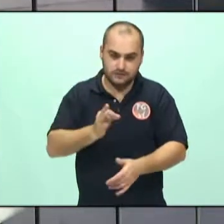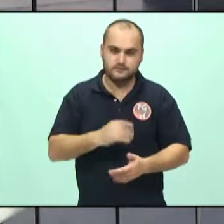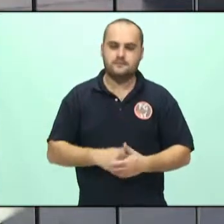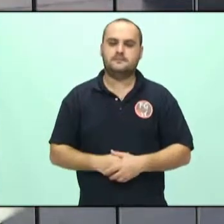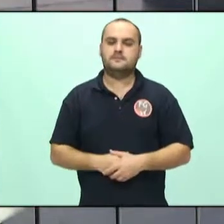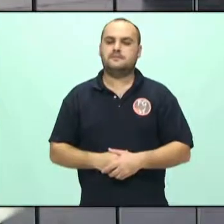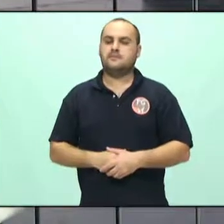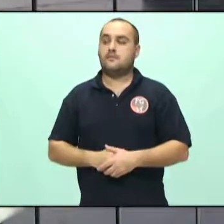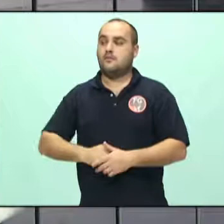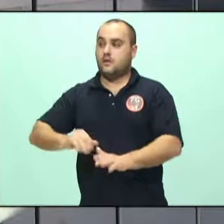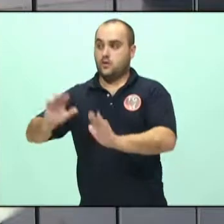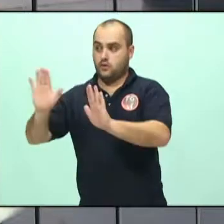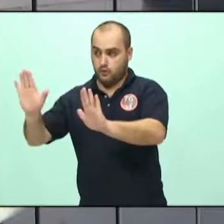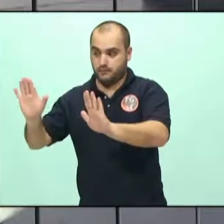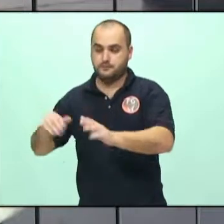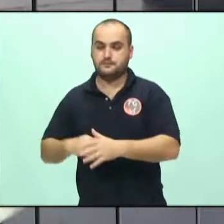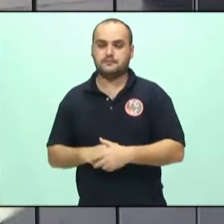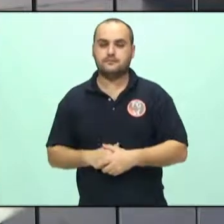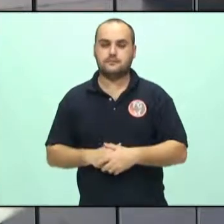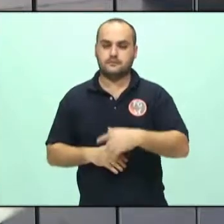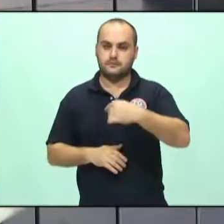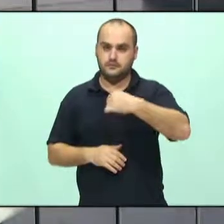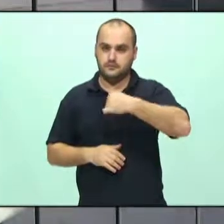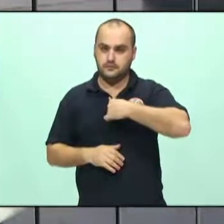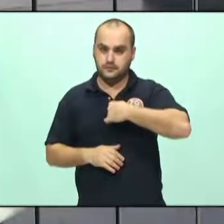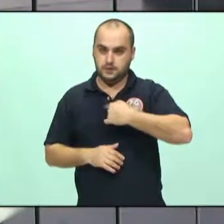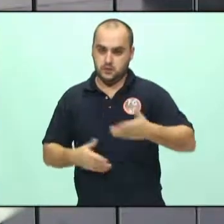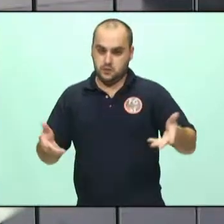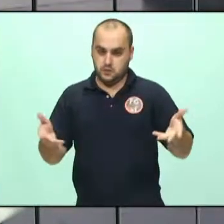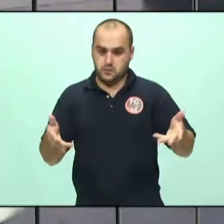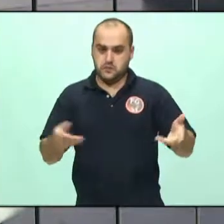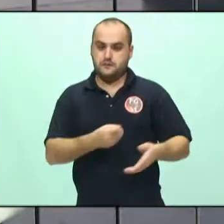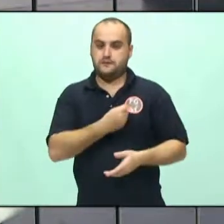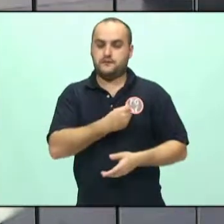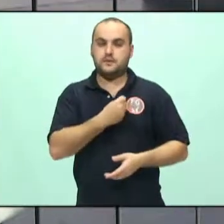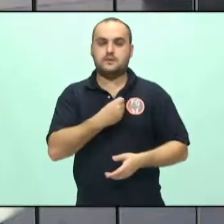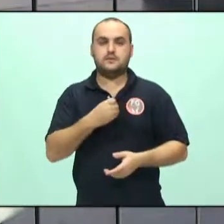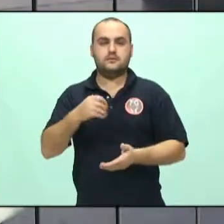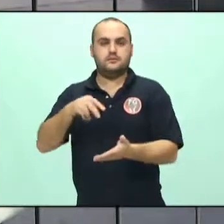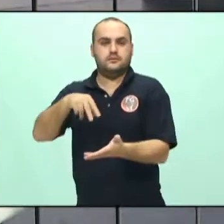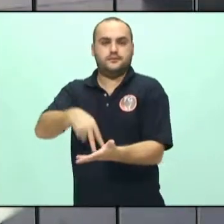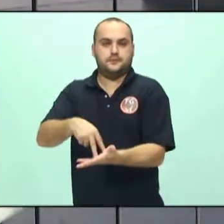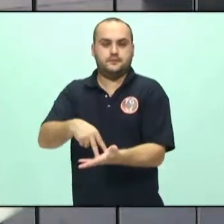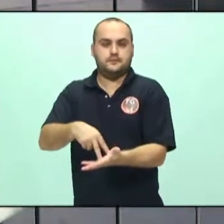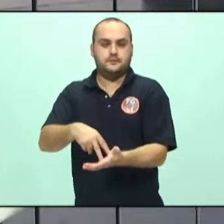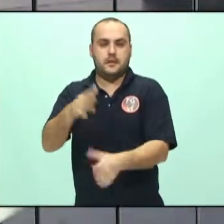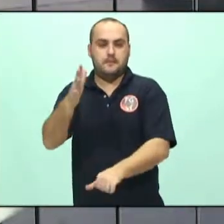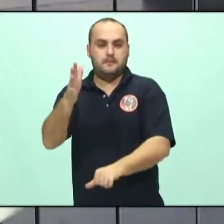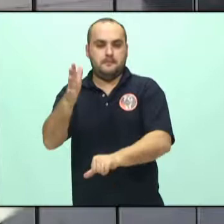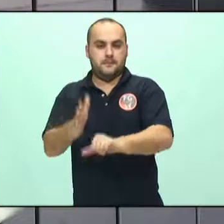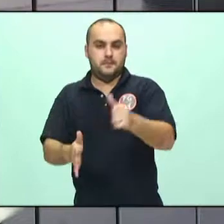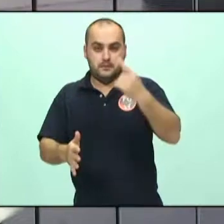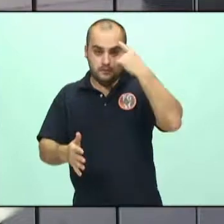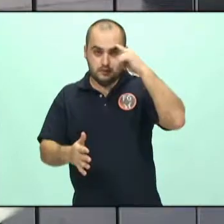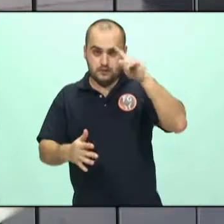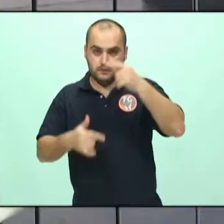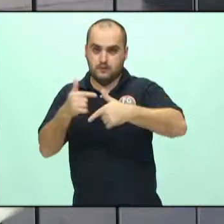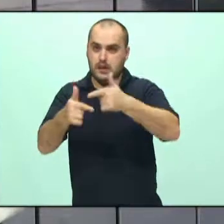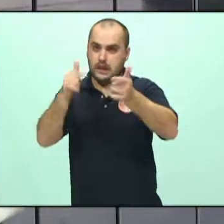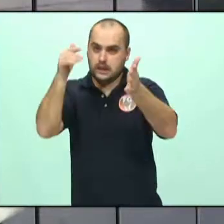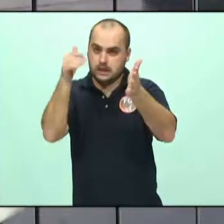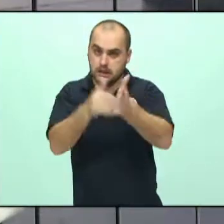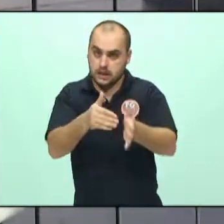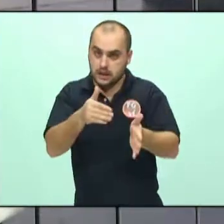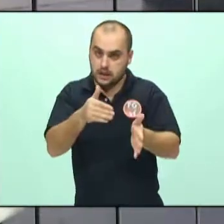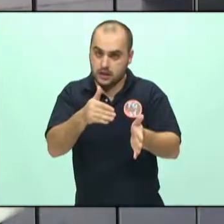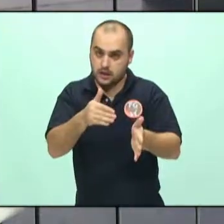vereador Rubens Angioletti ocupa, ele é ativo desde o primeiro dia de mandato e será até o último dia